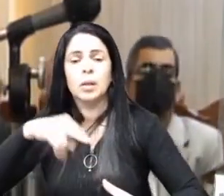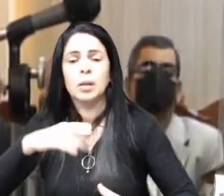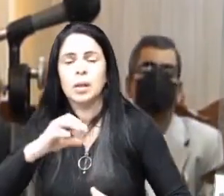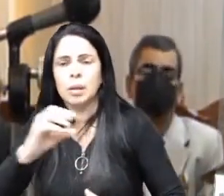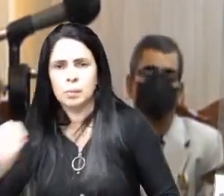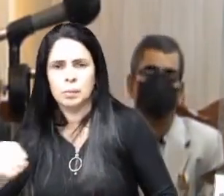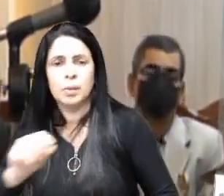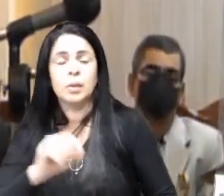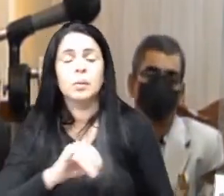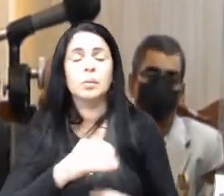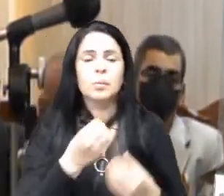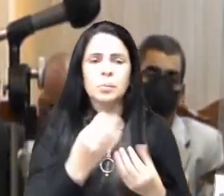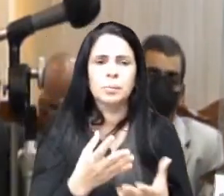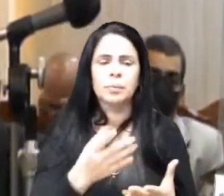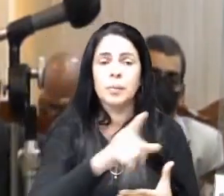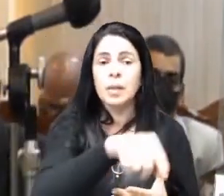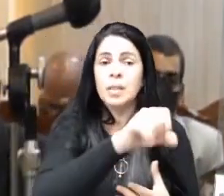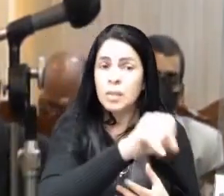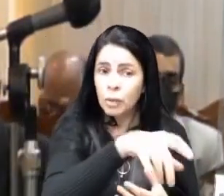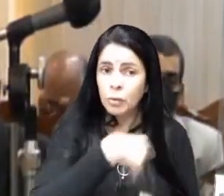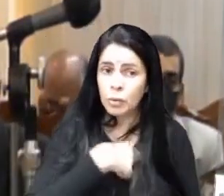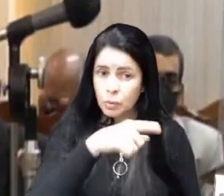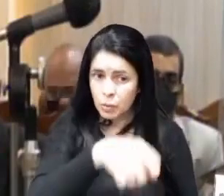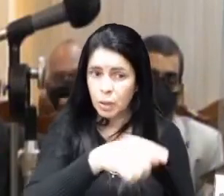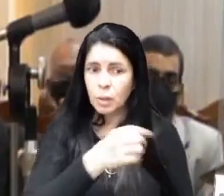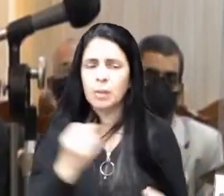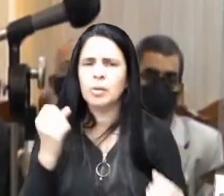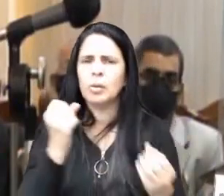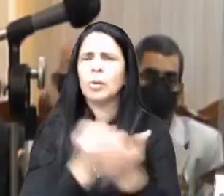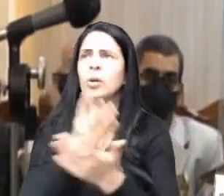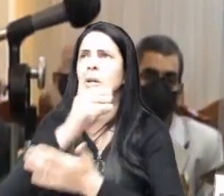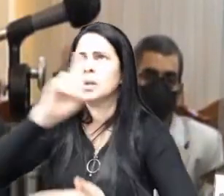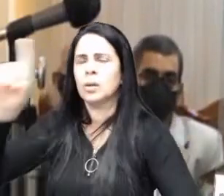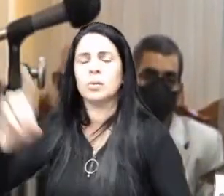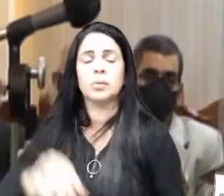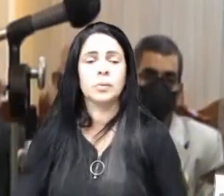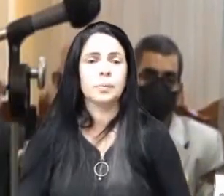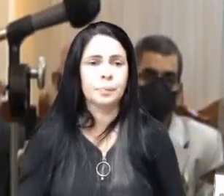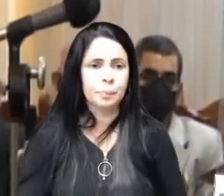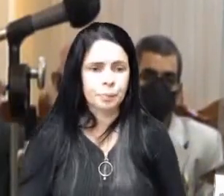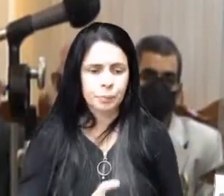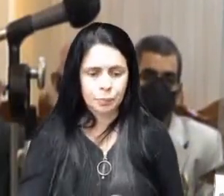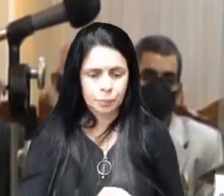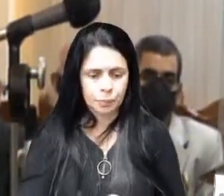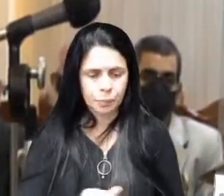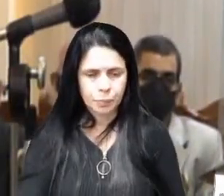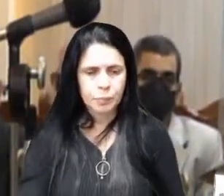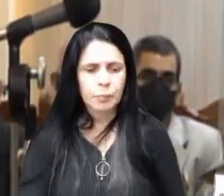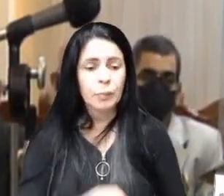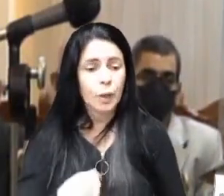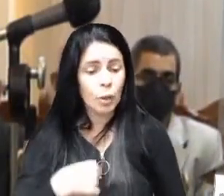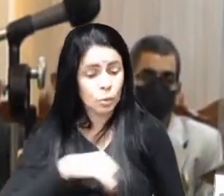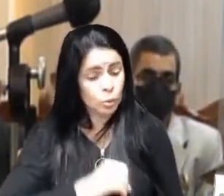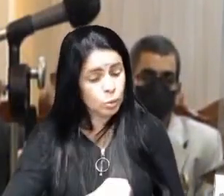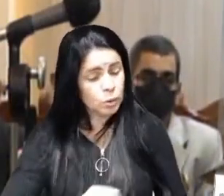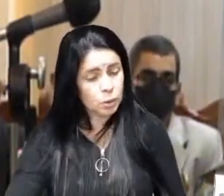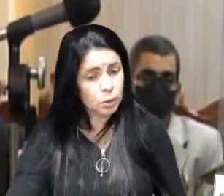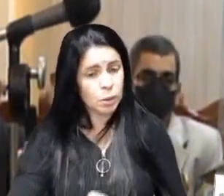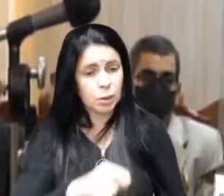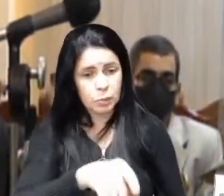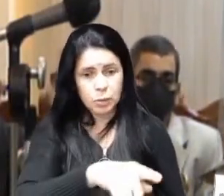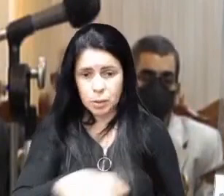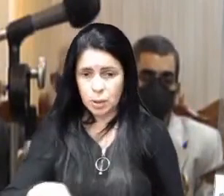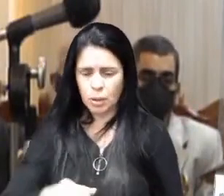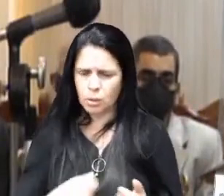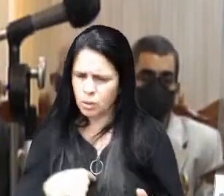Deus por esta palavra. Eu estou ensinando os irmãos aqui a palavra de Deus. Eu tenho segurança no que eu estou ensinando